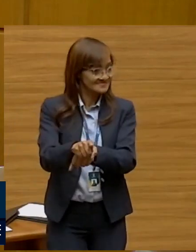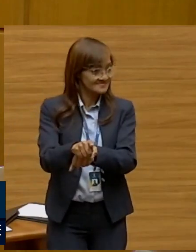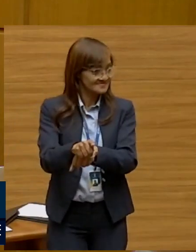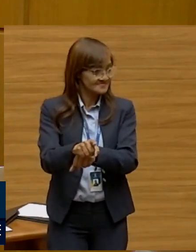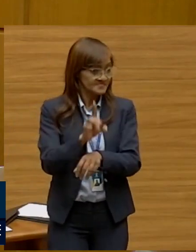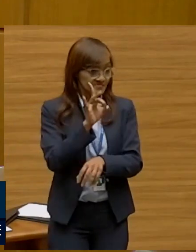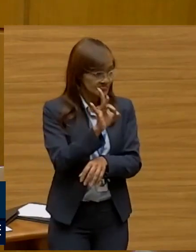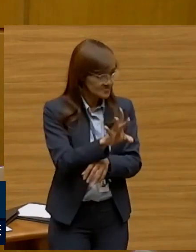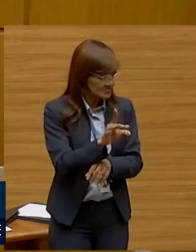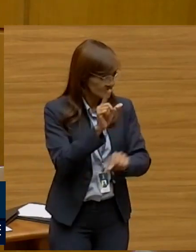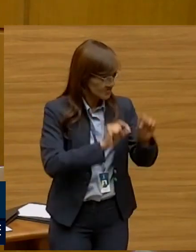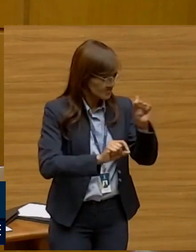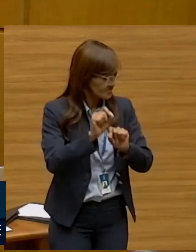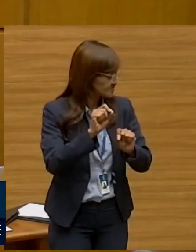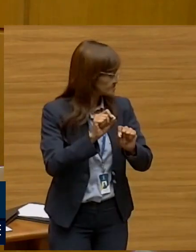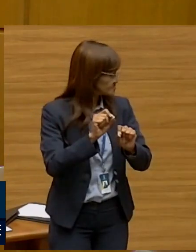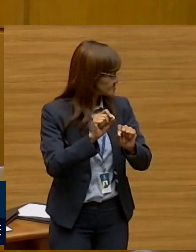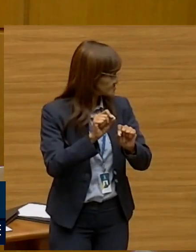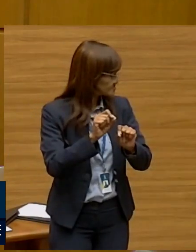apenas como um...